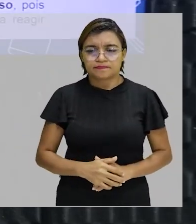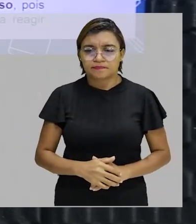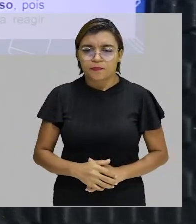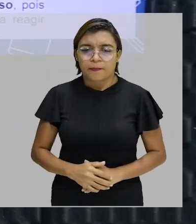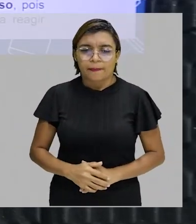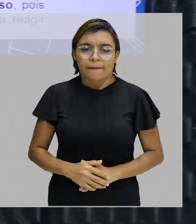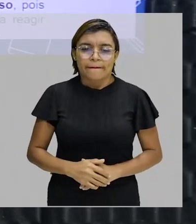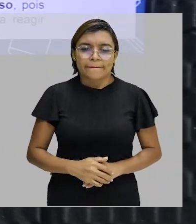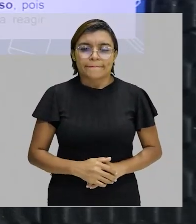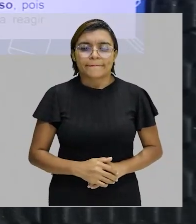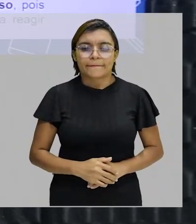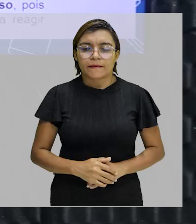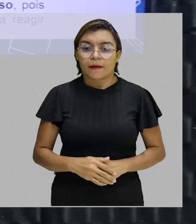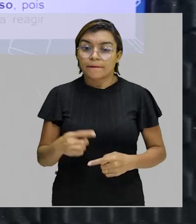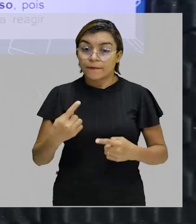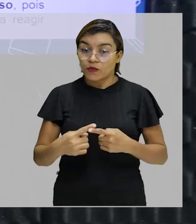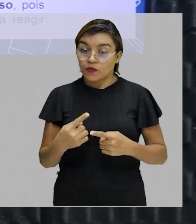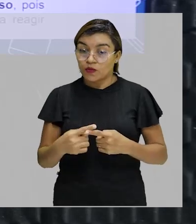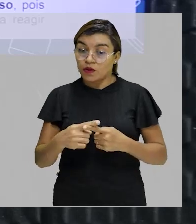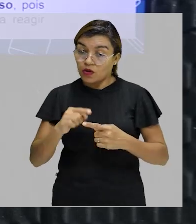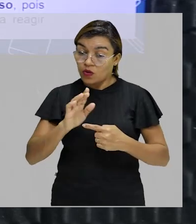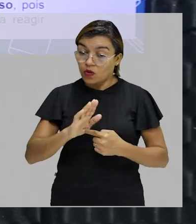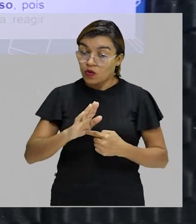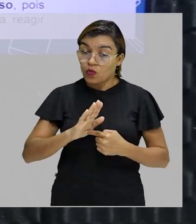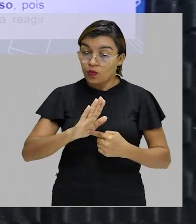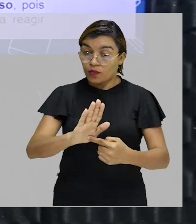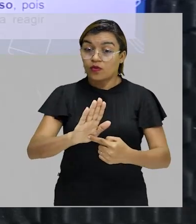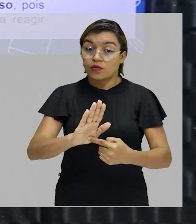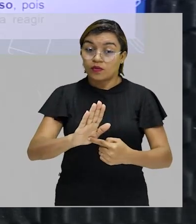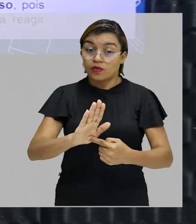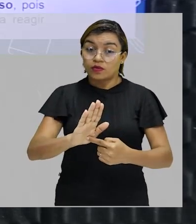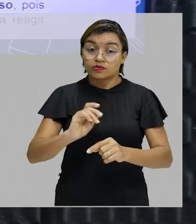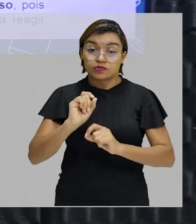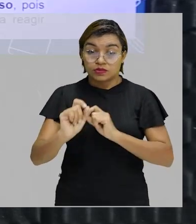dizendo. Pois o enunciado do problema informa